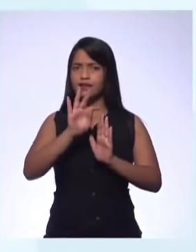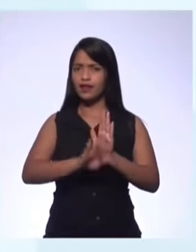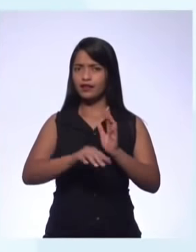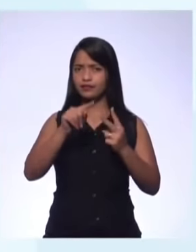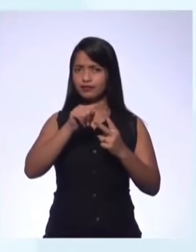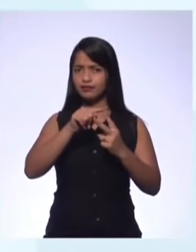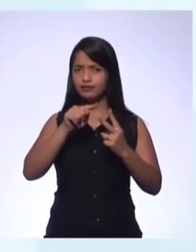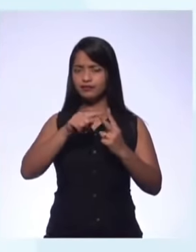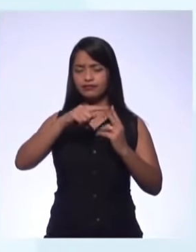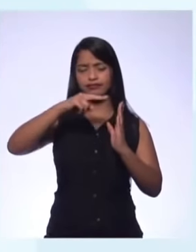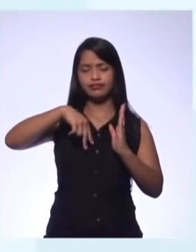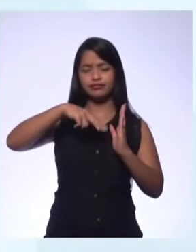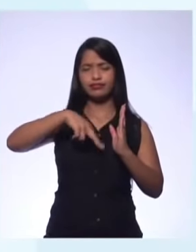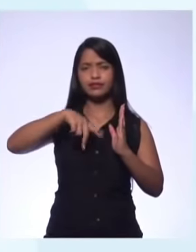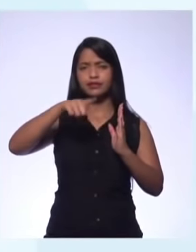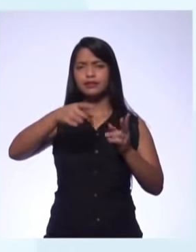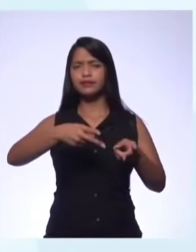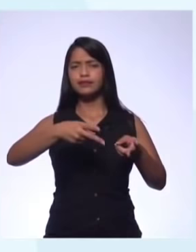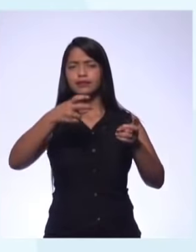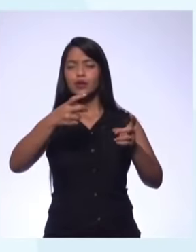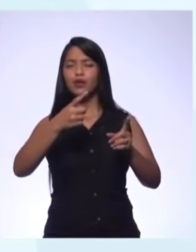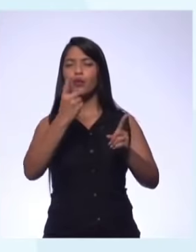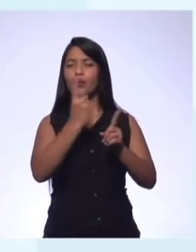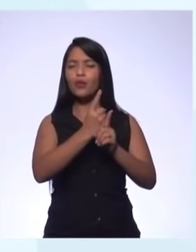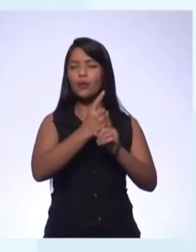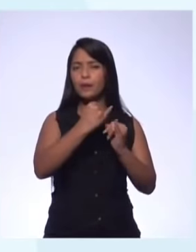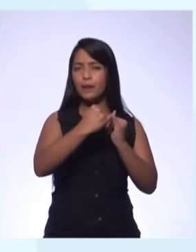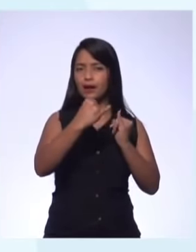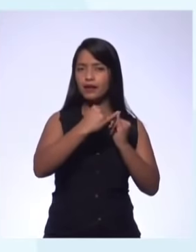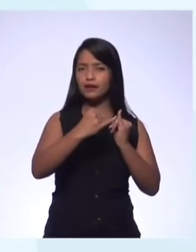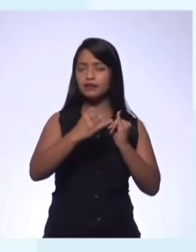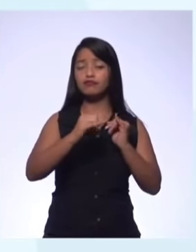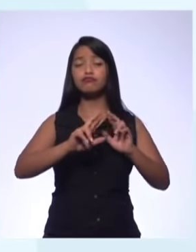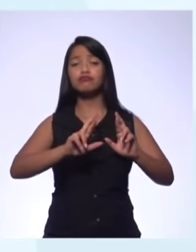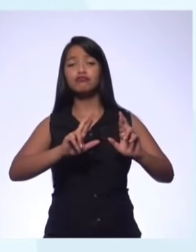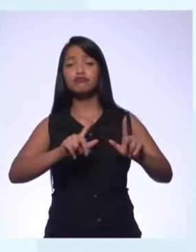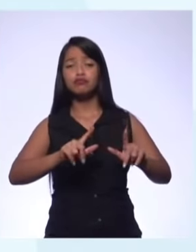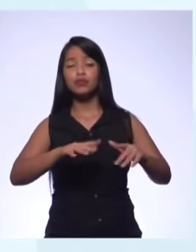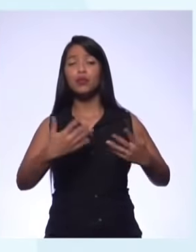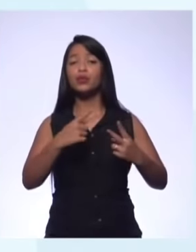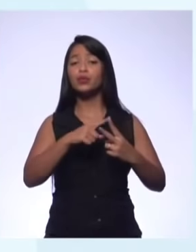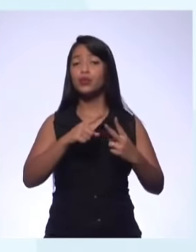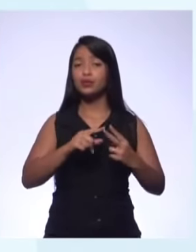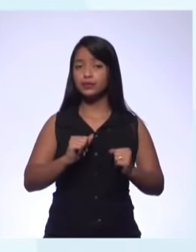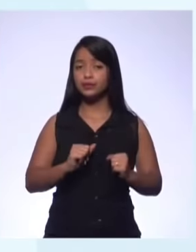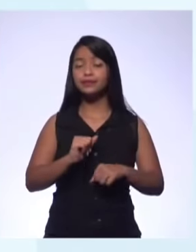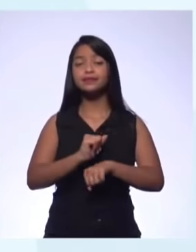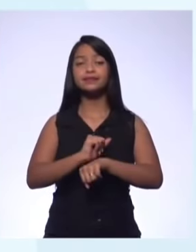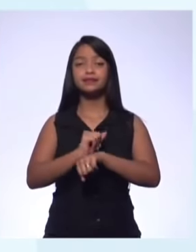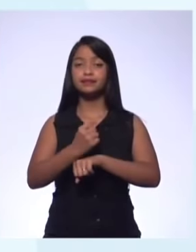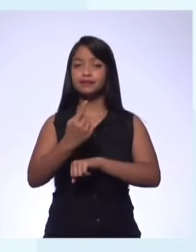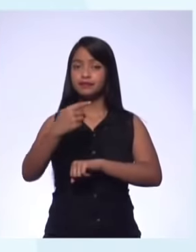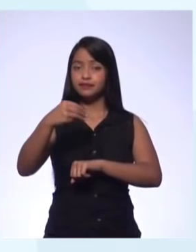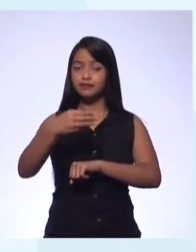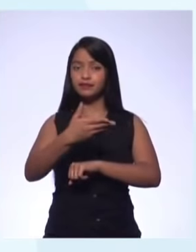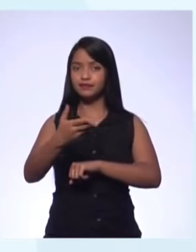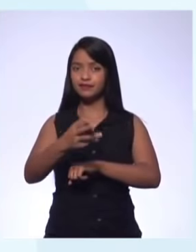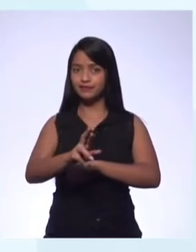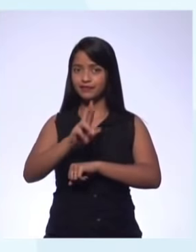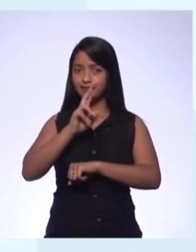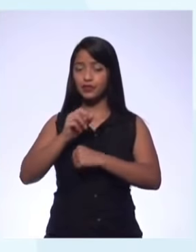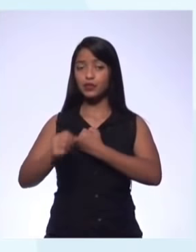você encontrou semelhanças, diferenças ou os dois? Um só, tá? Vou dar 1 minutinho para vocês responderem só